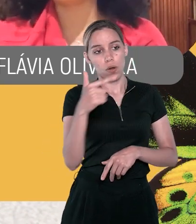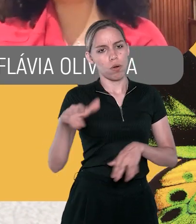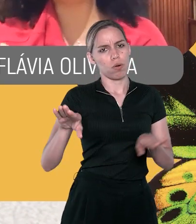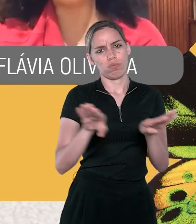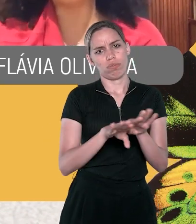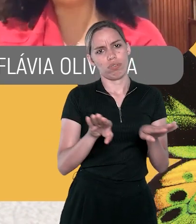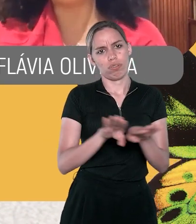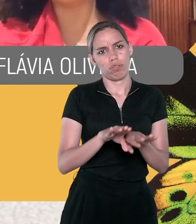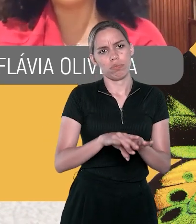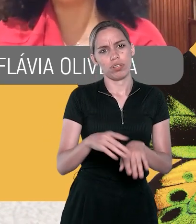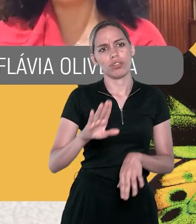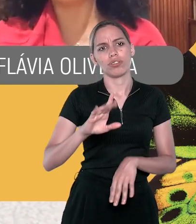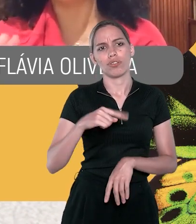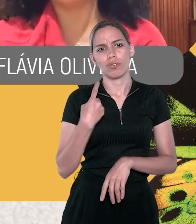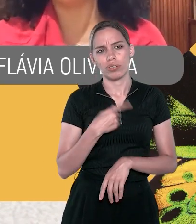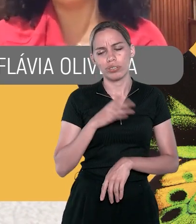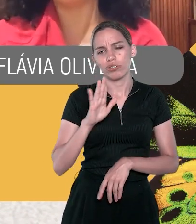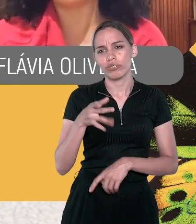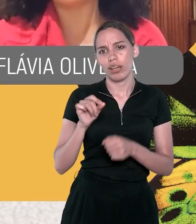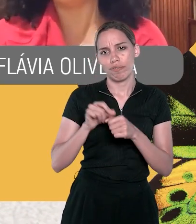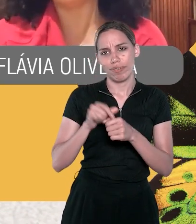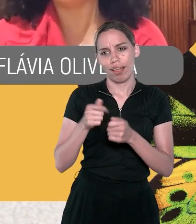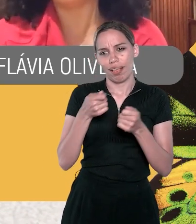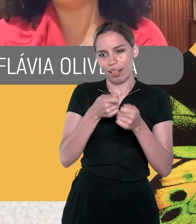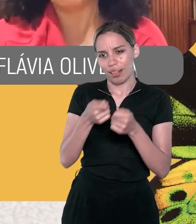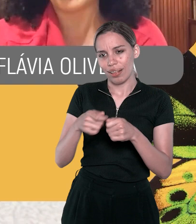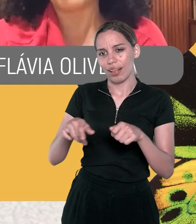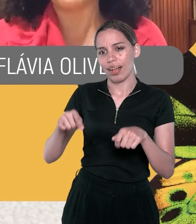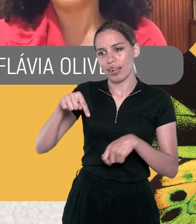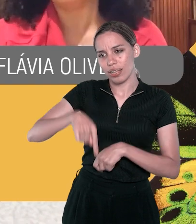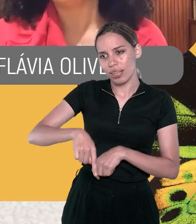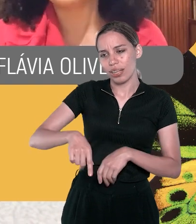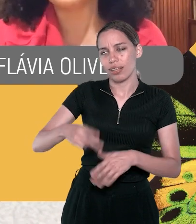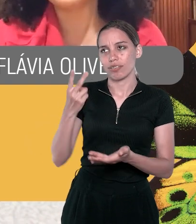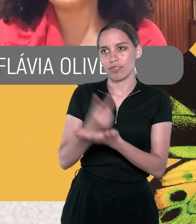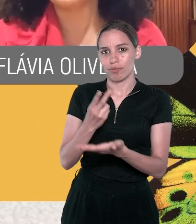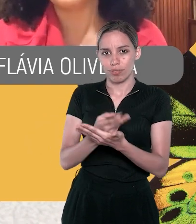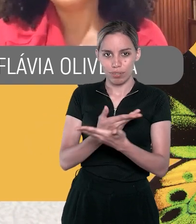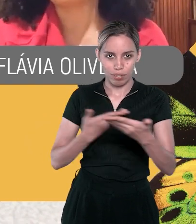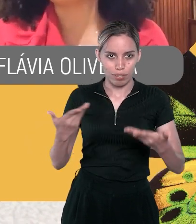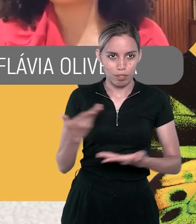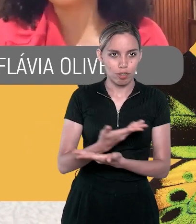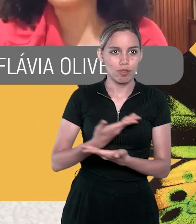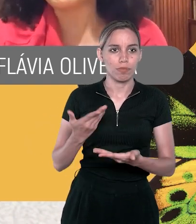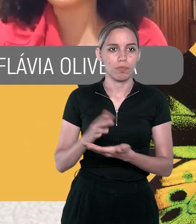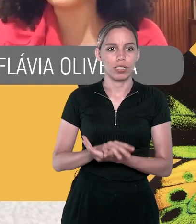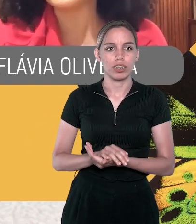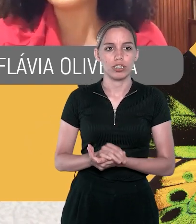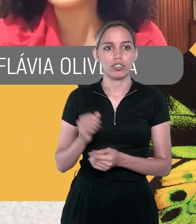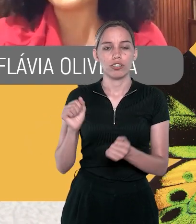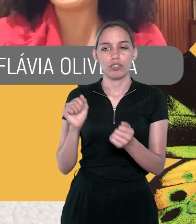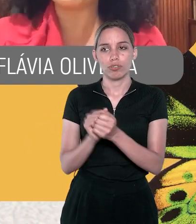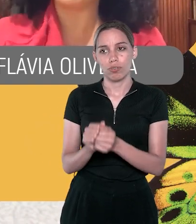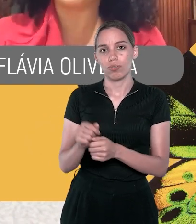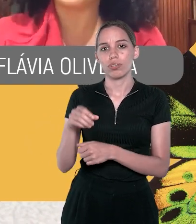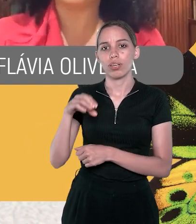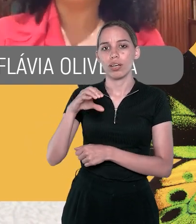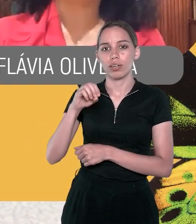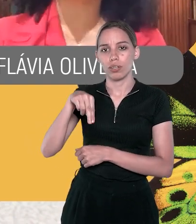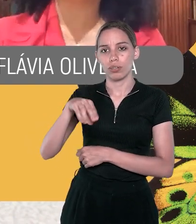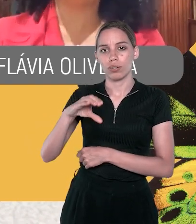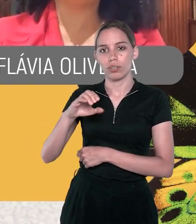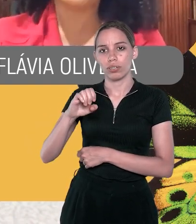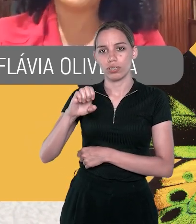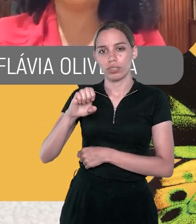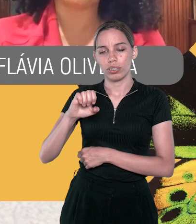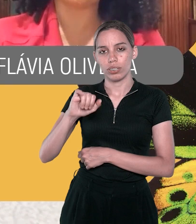Já fizemos essas provocações aqui, até no Sempre um Papo, com a Conceição, né,